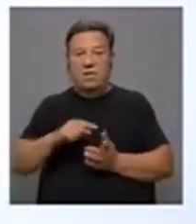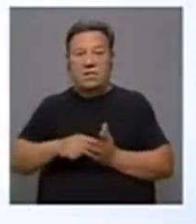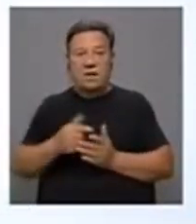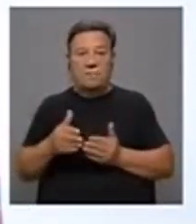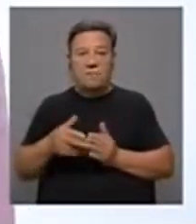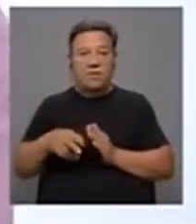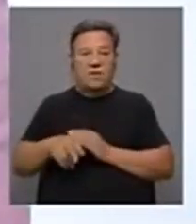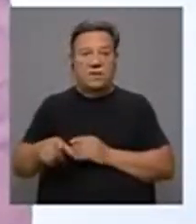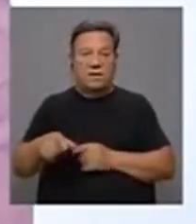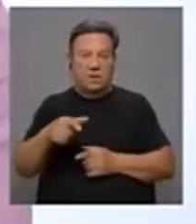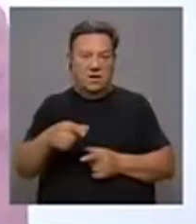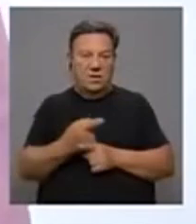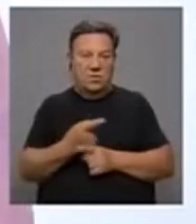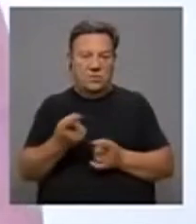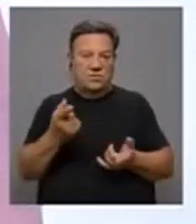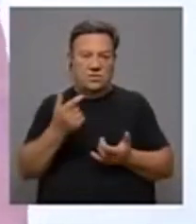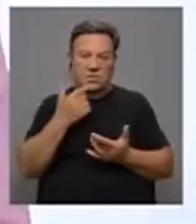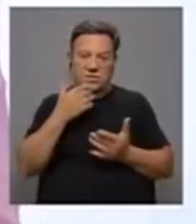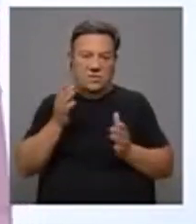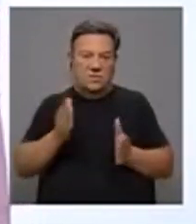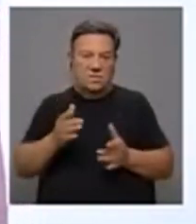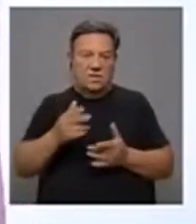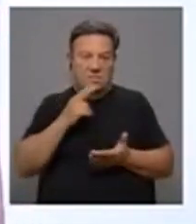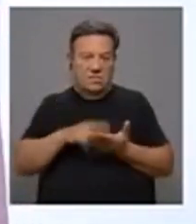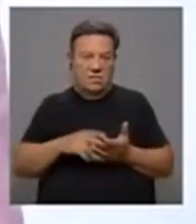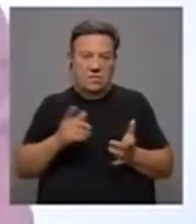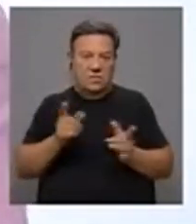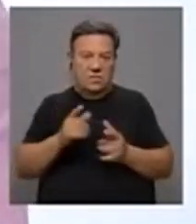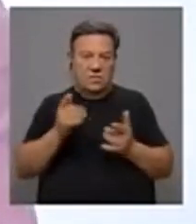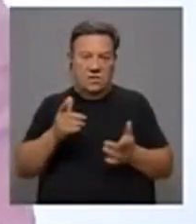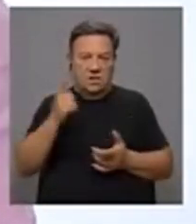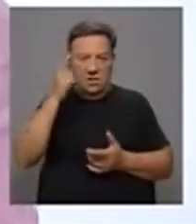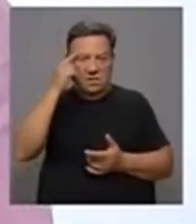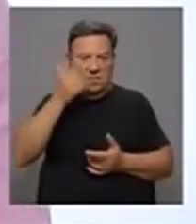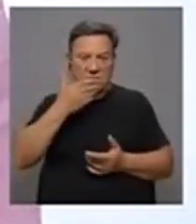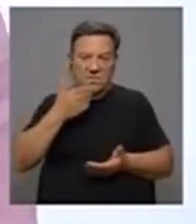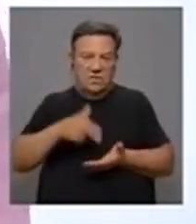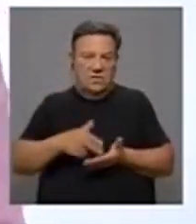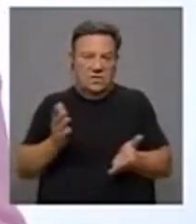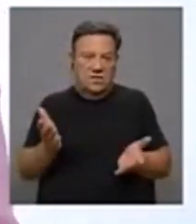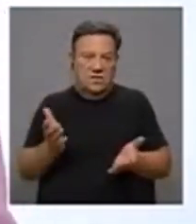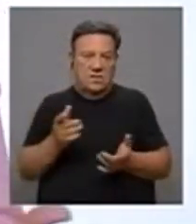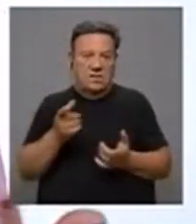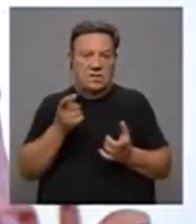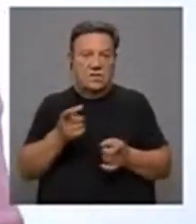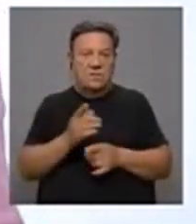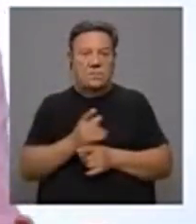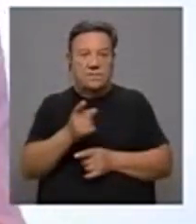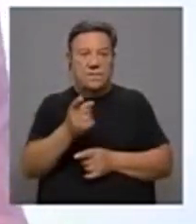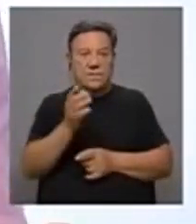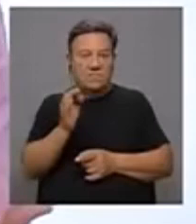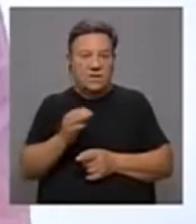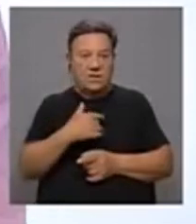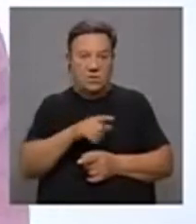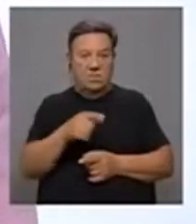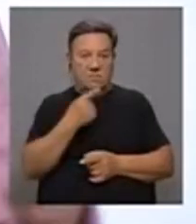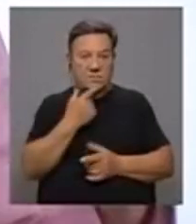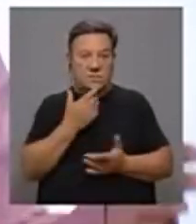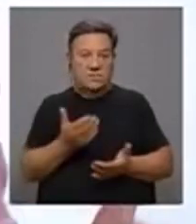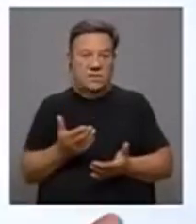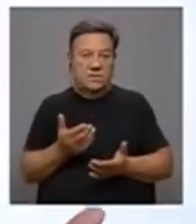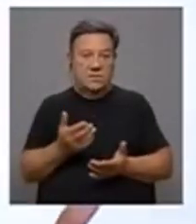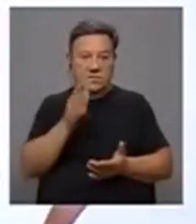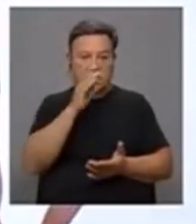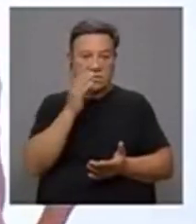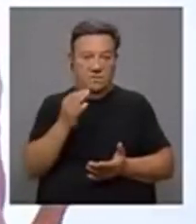porta de entrada. Isto é uma coisa que não tem, com toda a franqueza, não tem pés nem cabeça. E, portanto, convém nós percebermos que